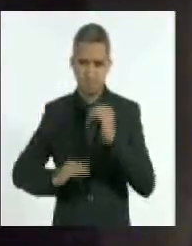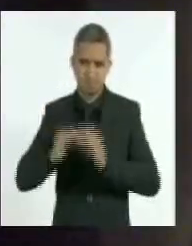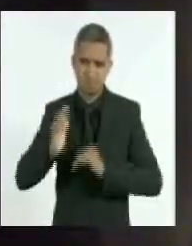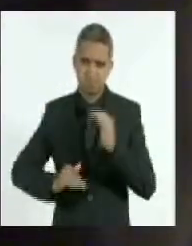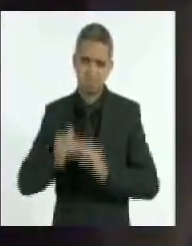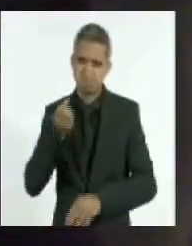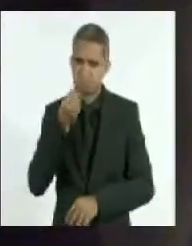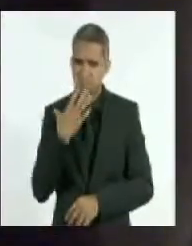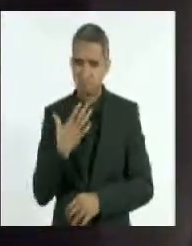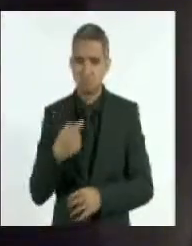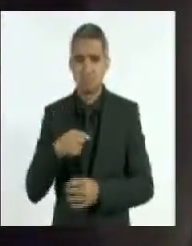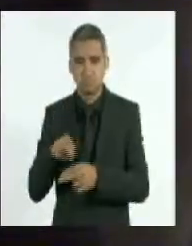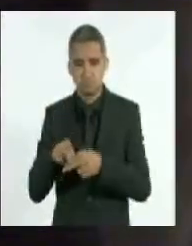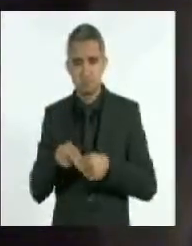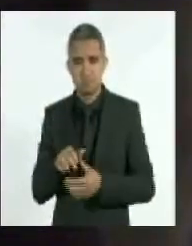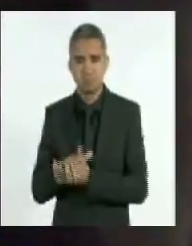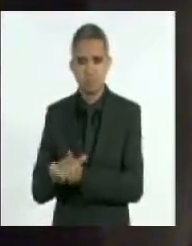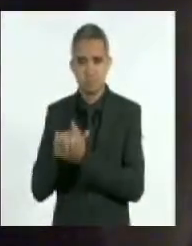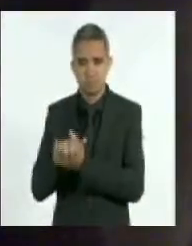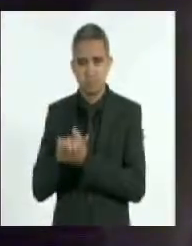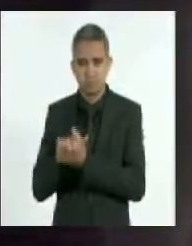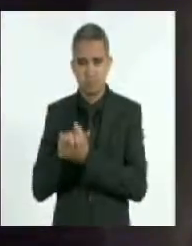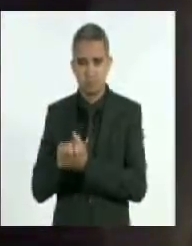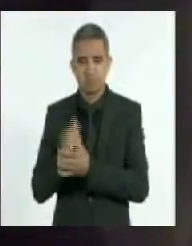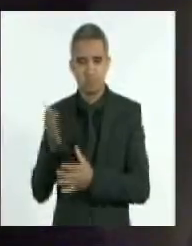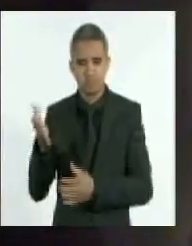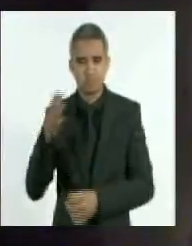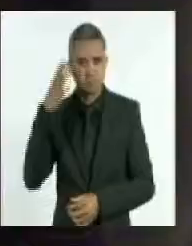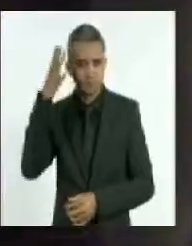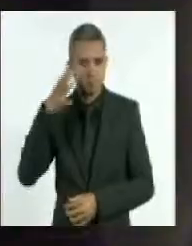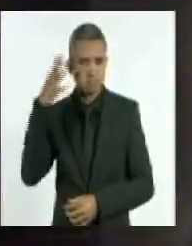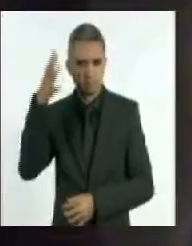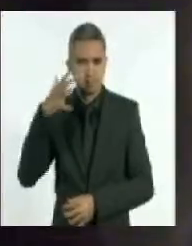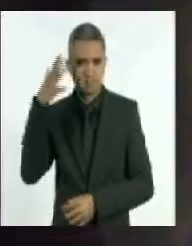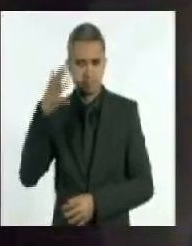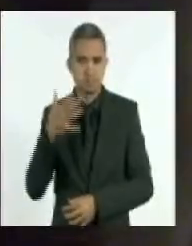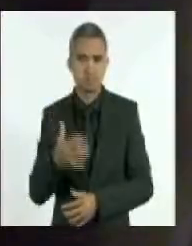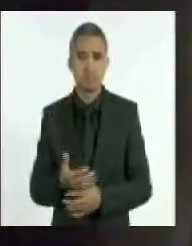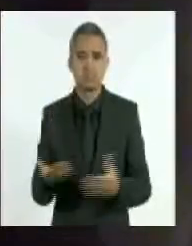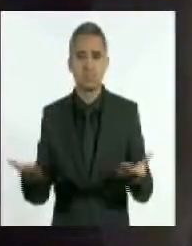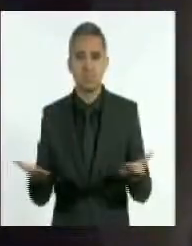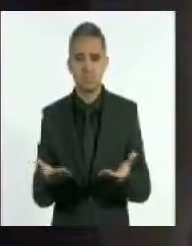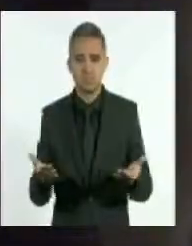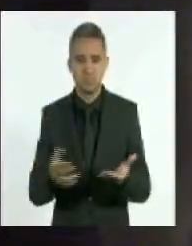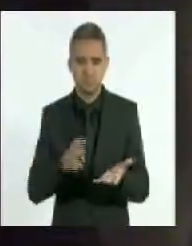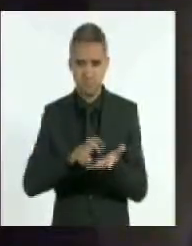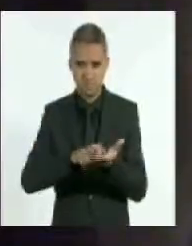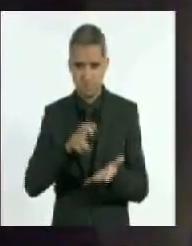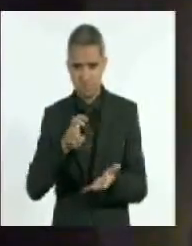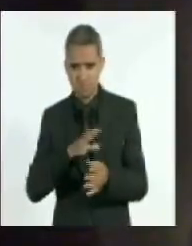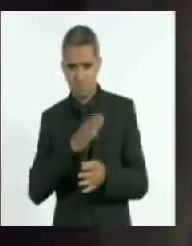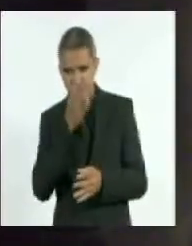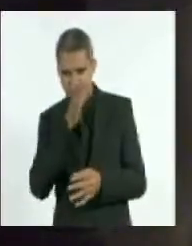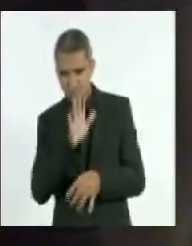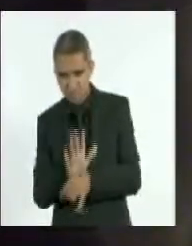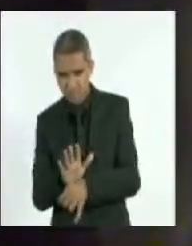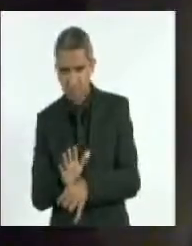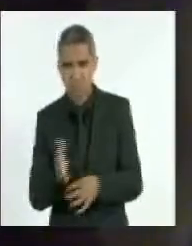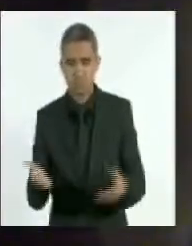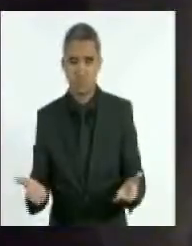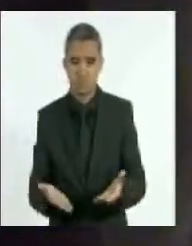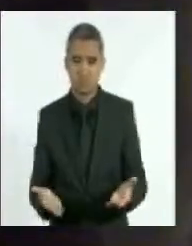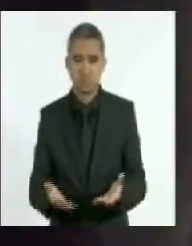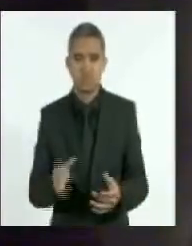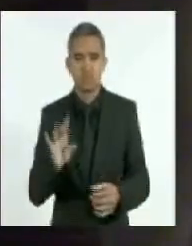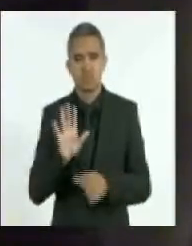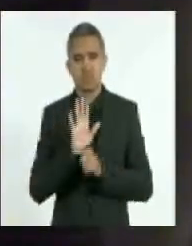quero parabenizá-lo pelo grande pronunciamento que faz na manhã tarde deste dia. Eu apenas quis